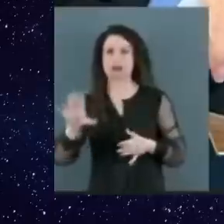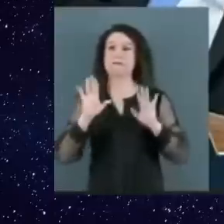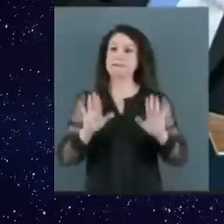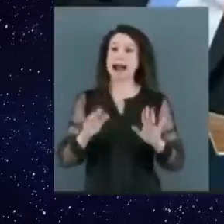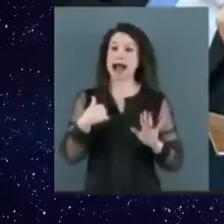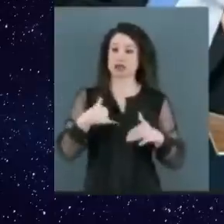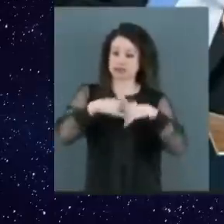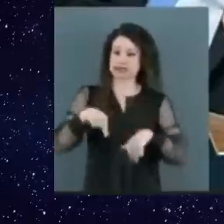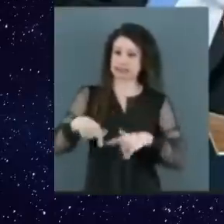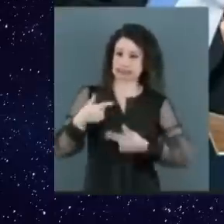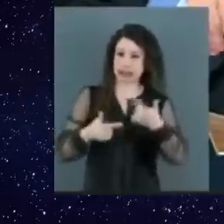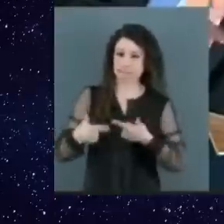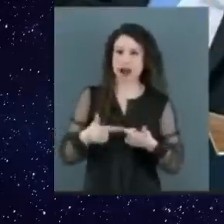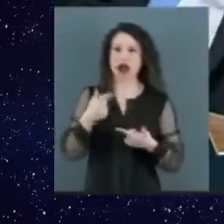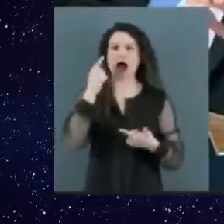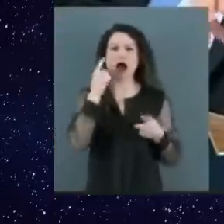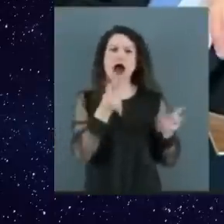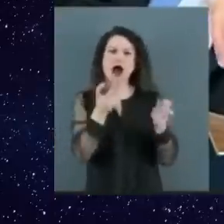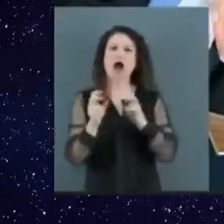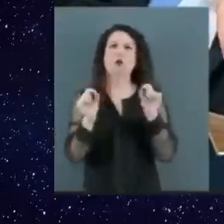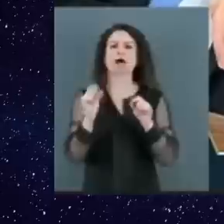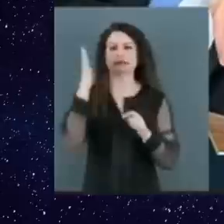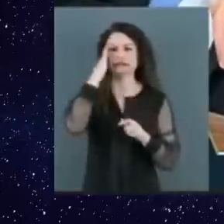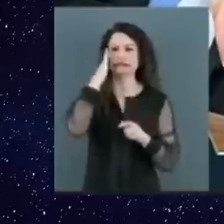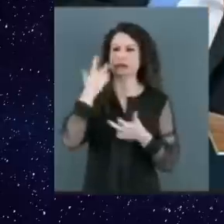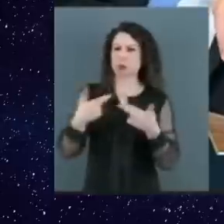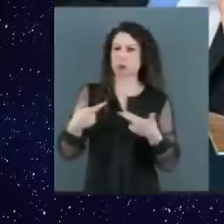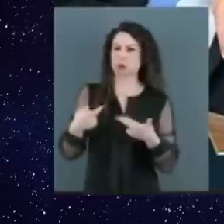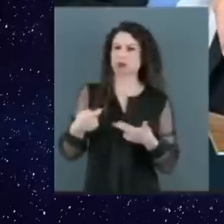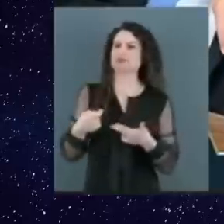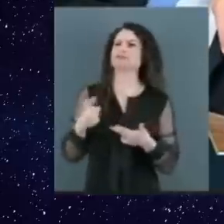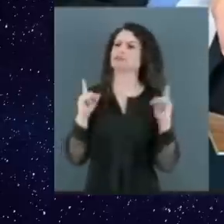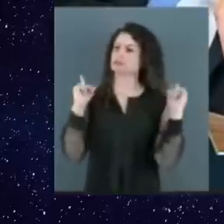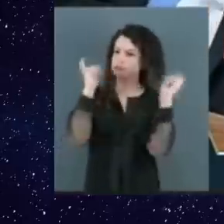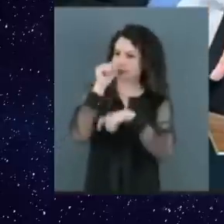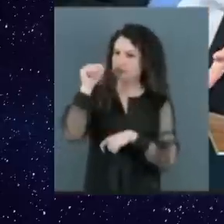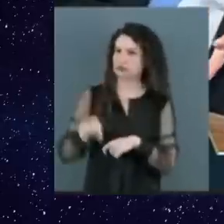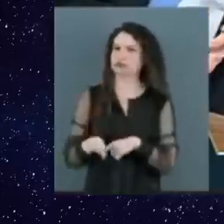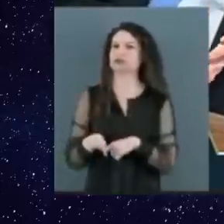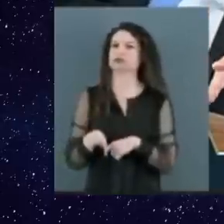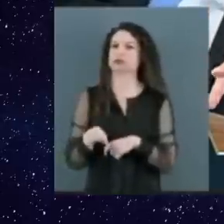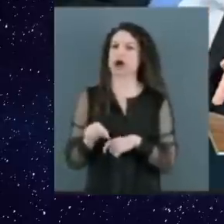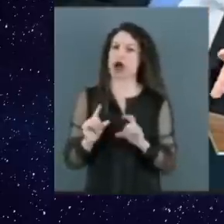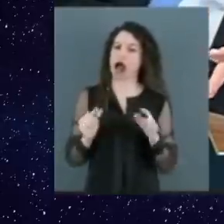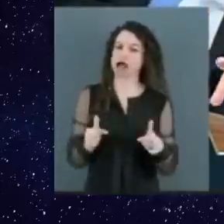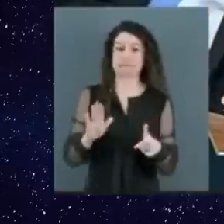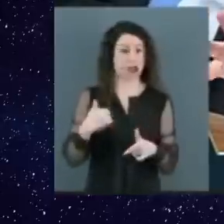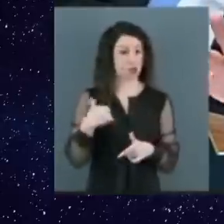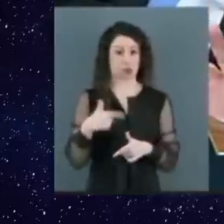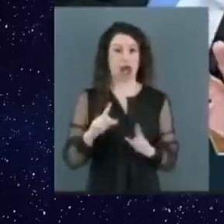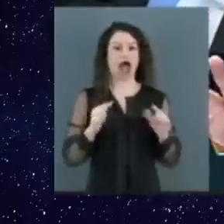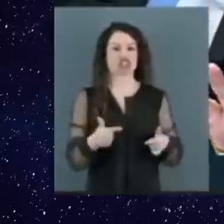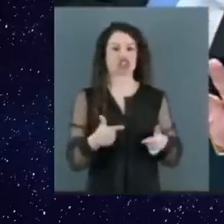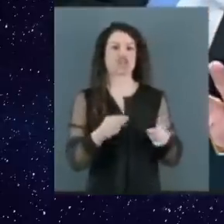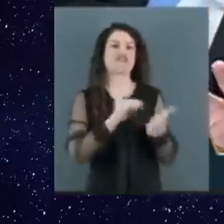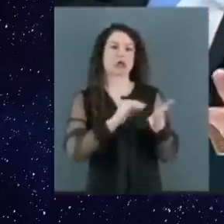fui ouvido pelo Senado. E tive inquirições muito duras, senador Petecão, muito duras. Mas eu não agi com desrespeito em relação a